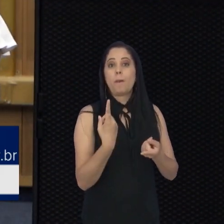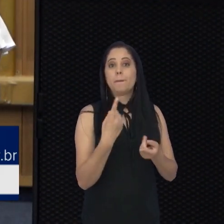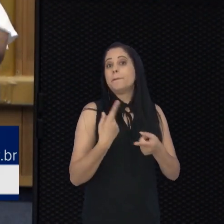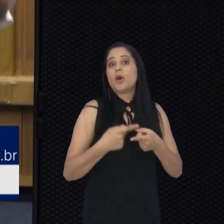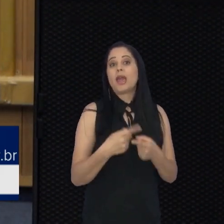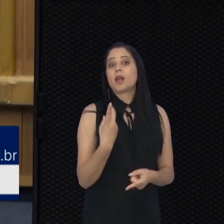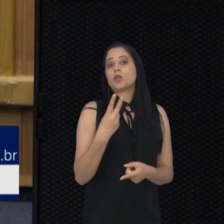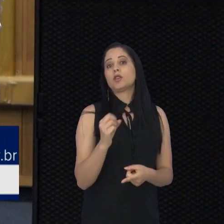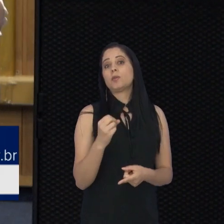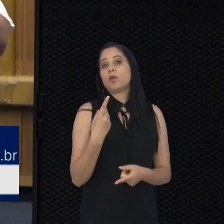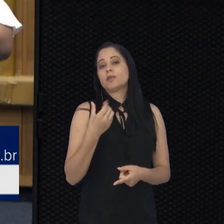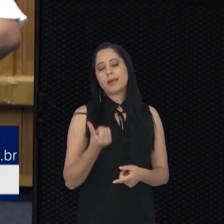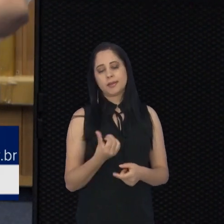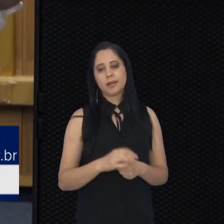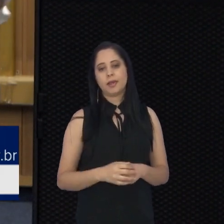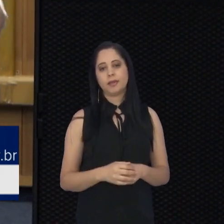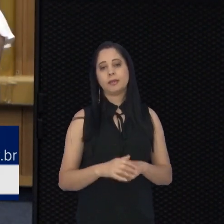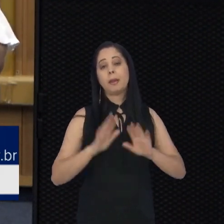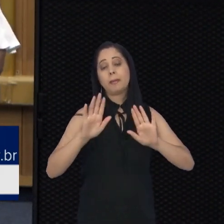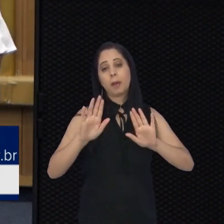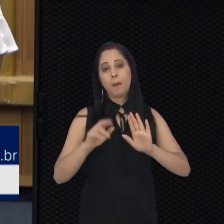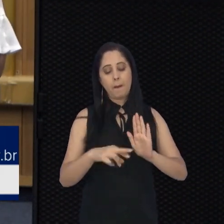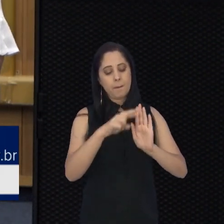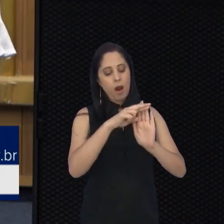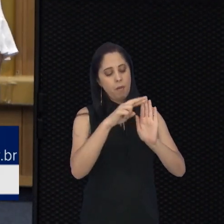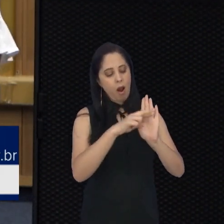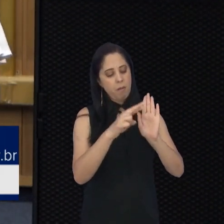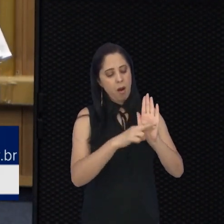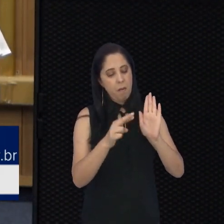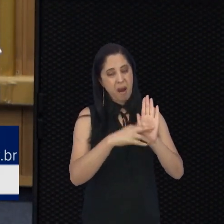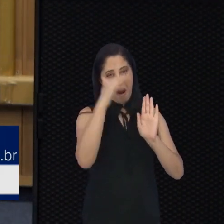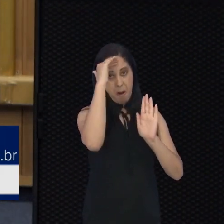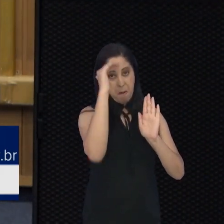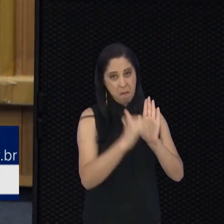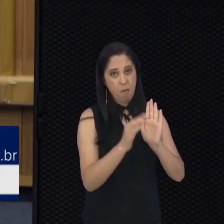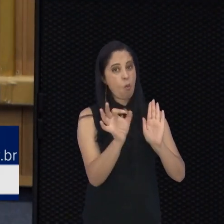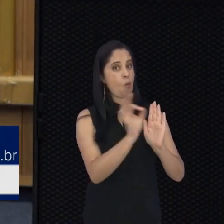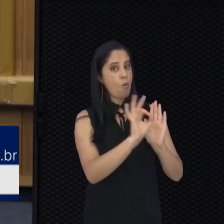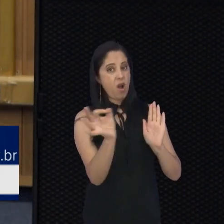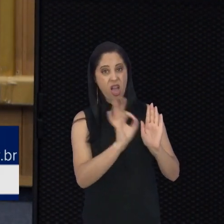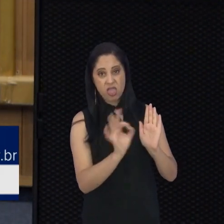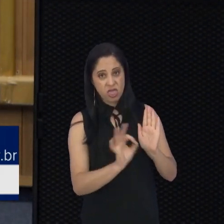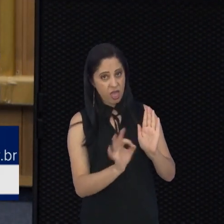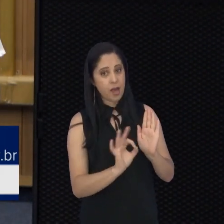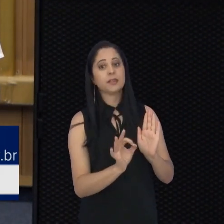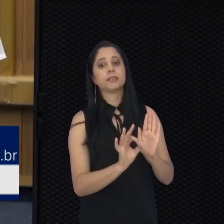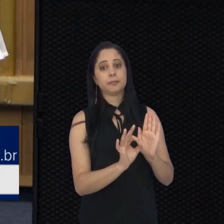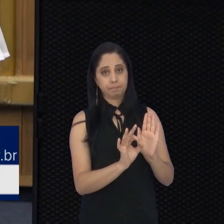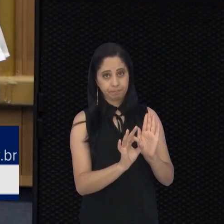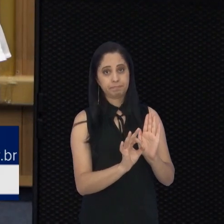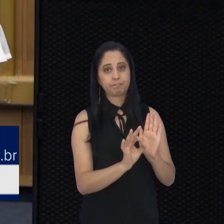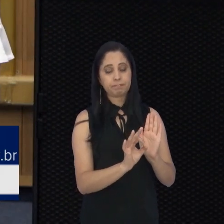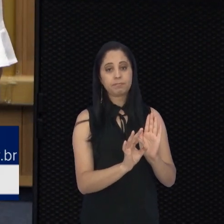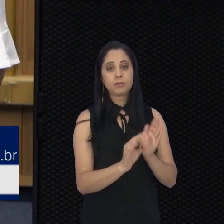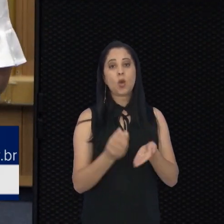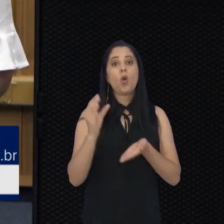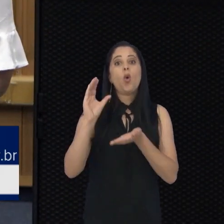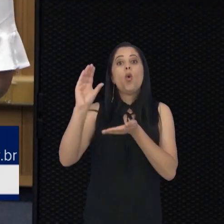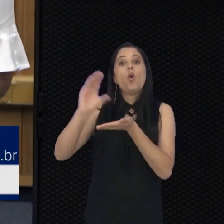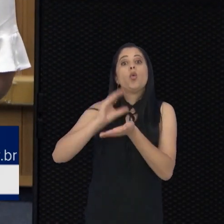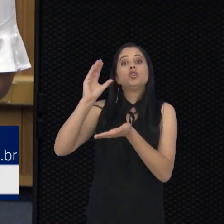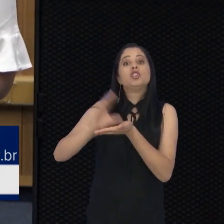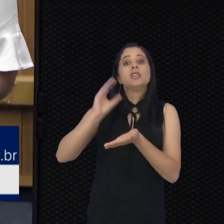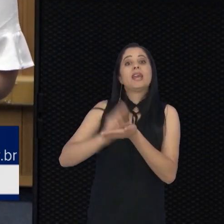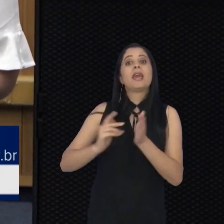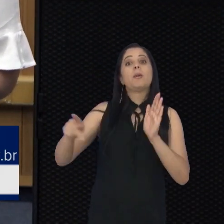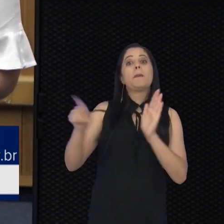cumprir essas regras do Sistema Nacional de Cultura, o recurso que poderia vir para os artistas acaba ficando